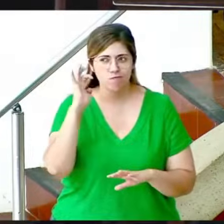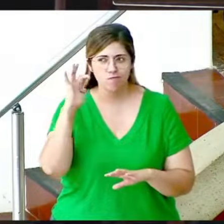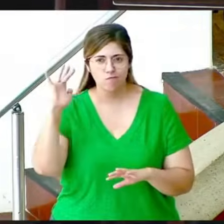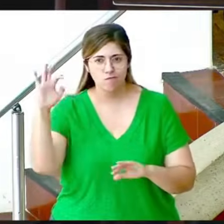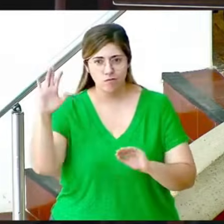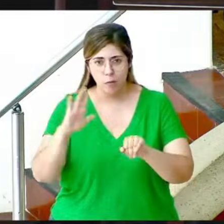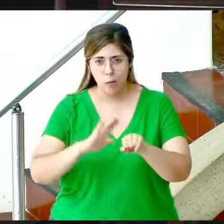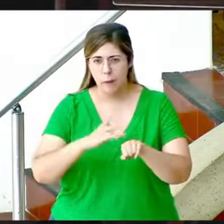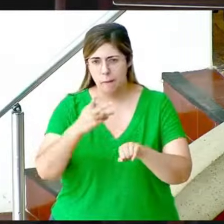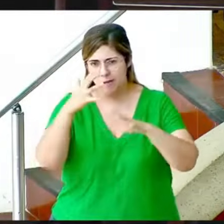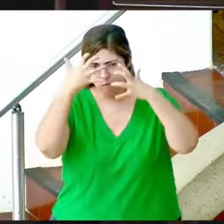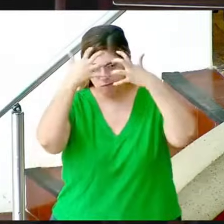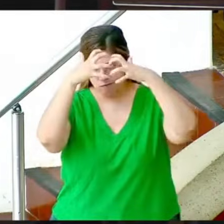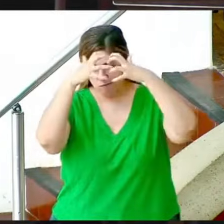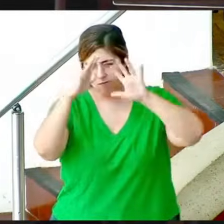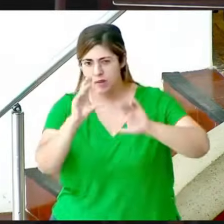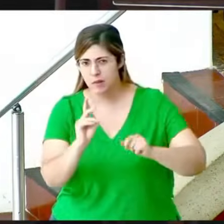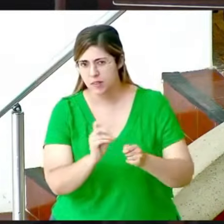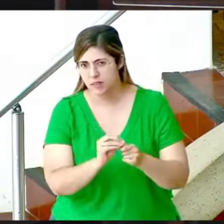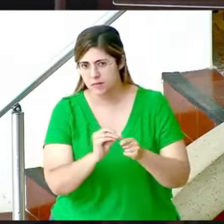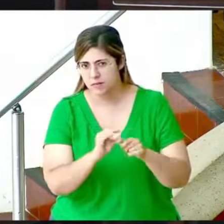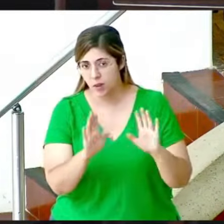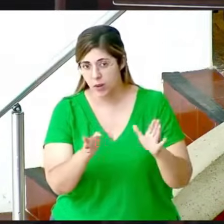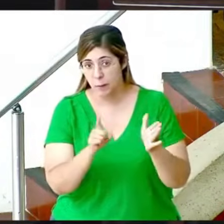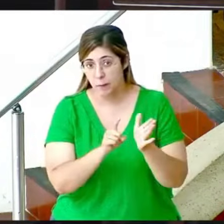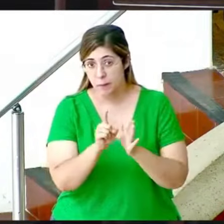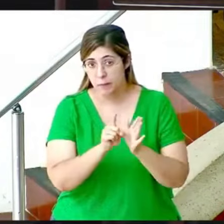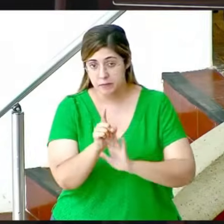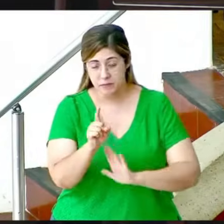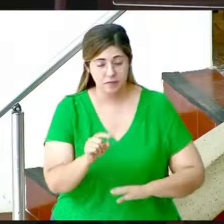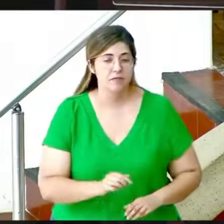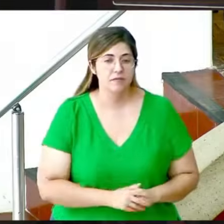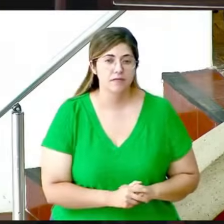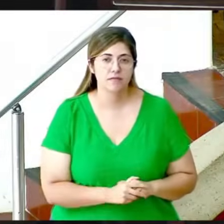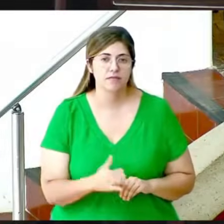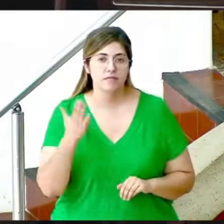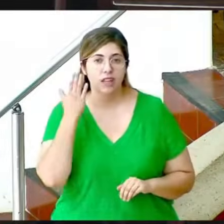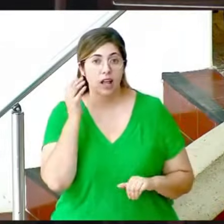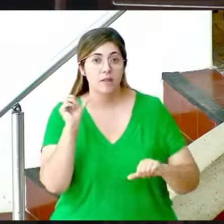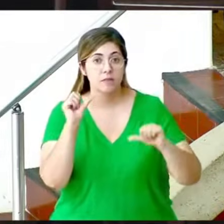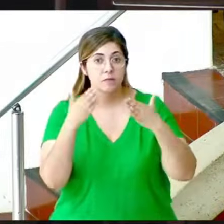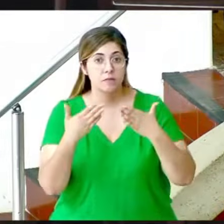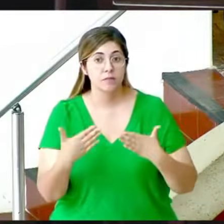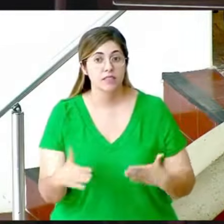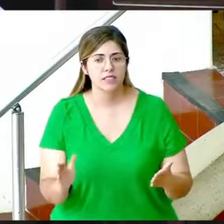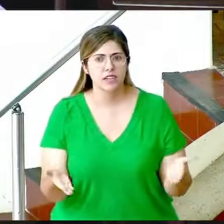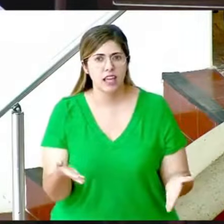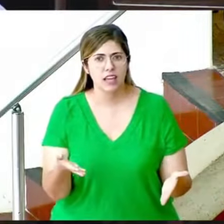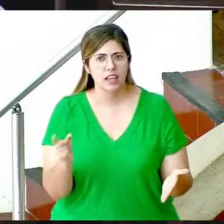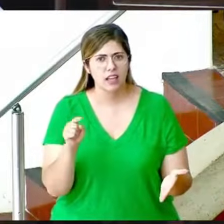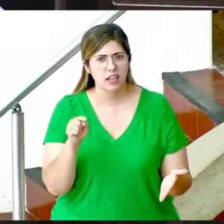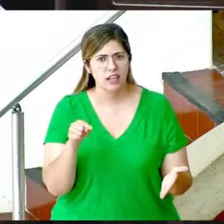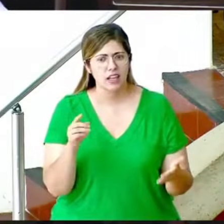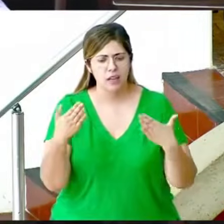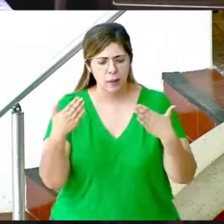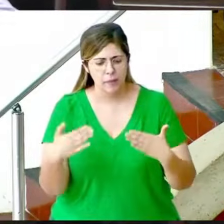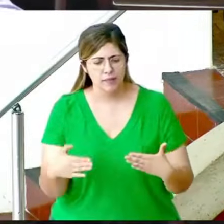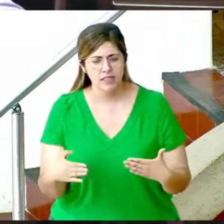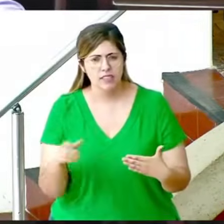você vai entender o que eu quero dizer. Vou fazer uma pergunta. Quem será que está aqui, nessa manhã?